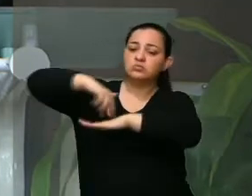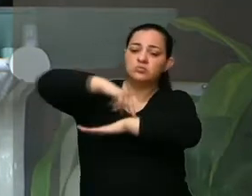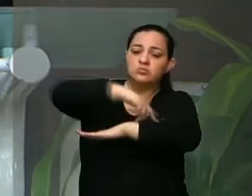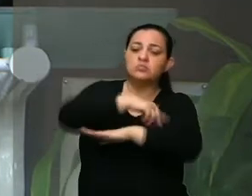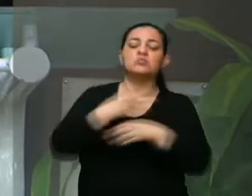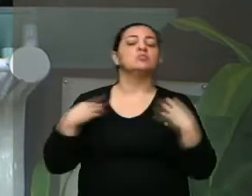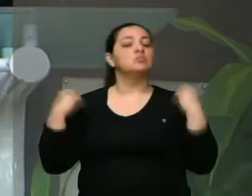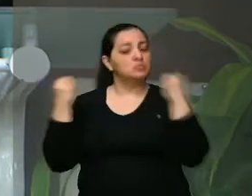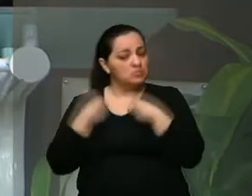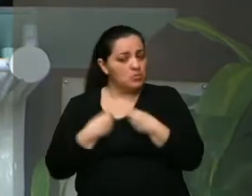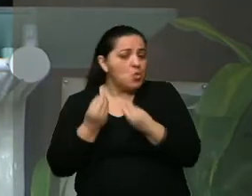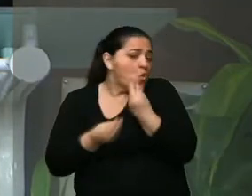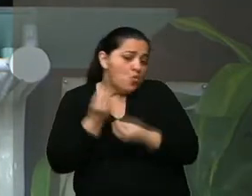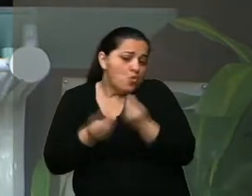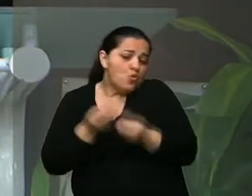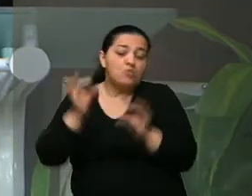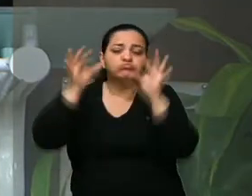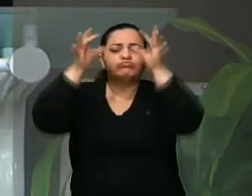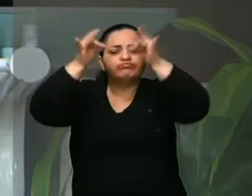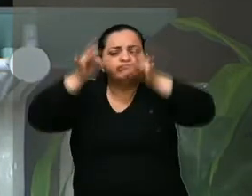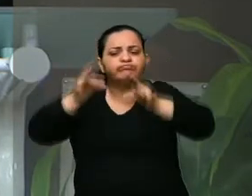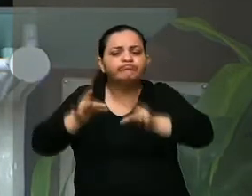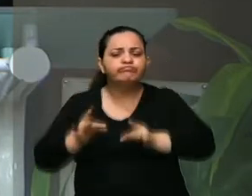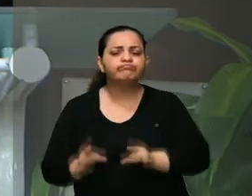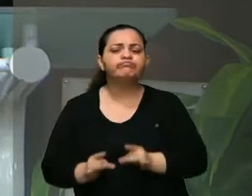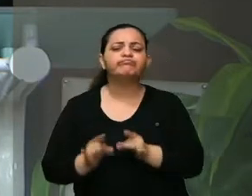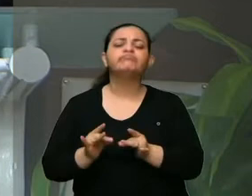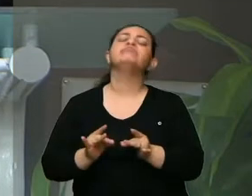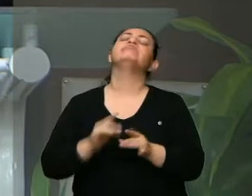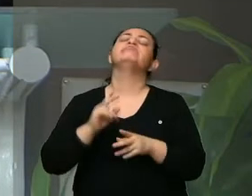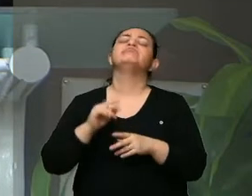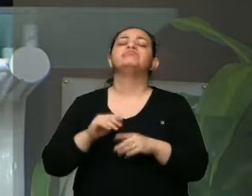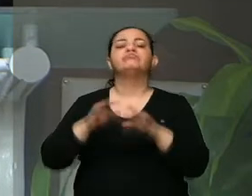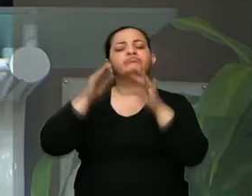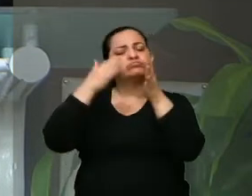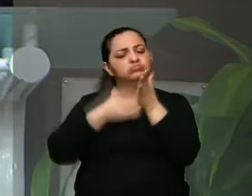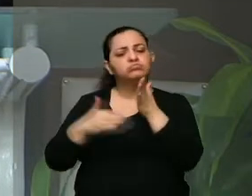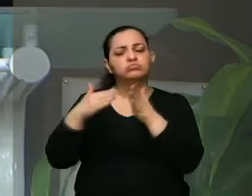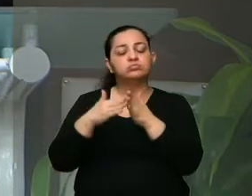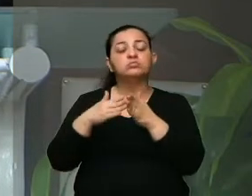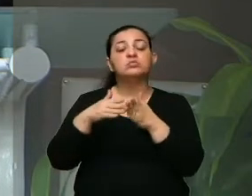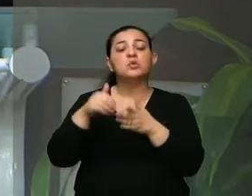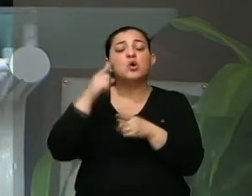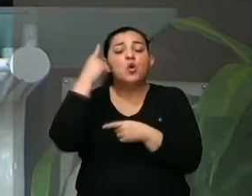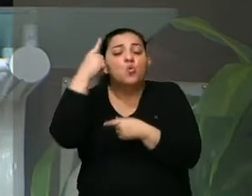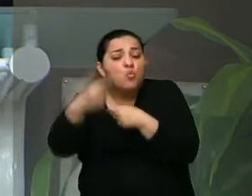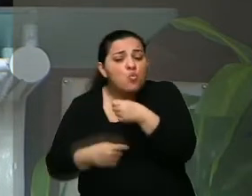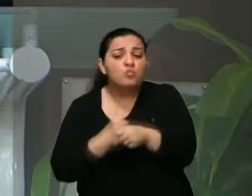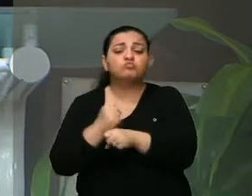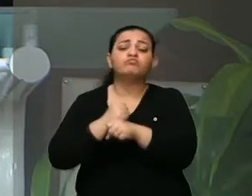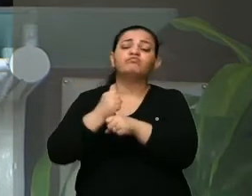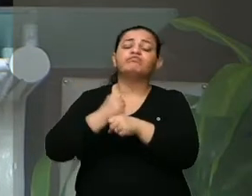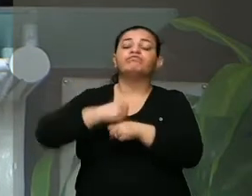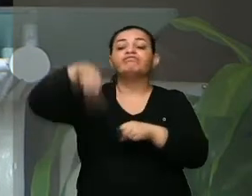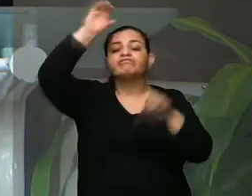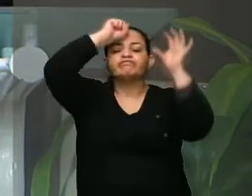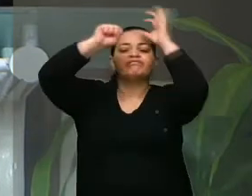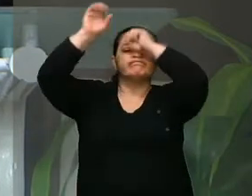você se vista como deve ser o teu passo a passo e elas ficaram um ano aprendendo